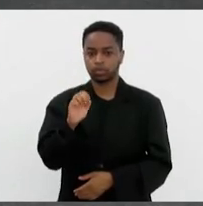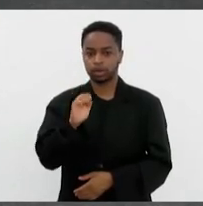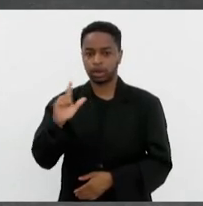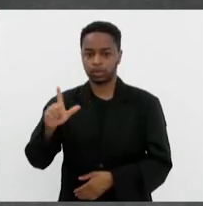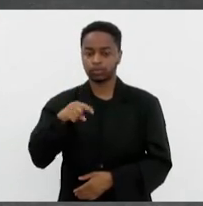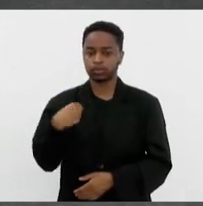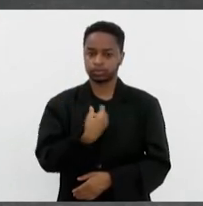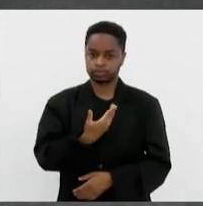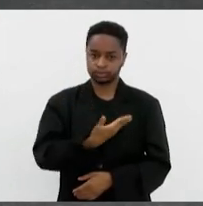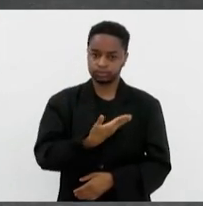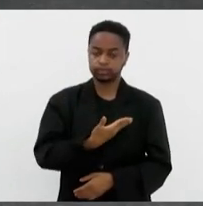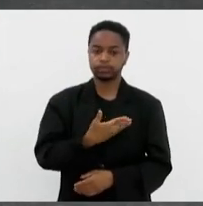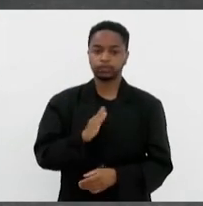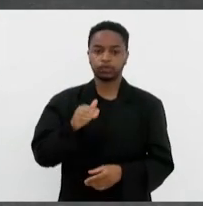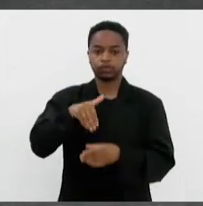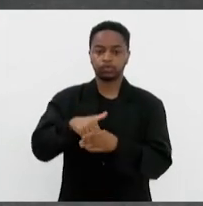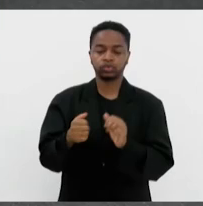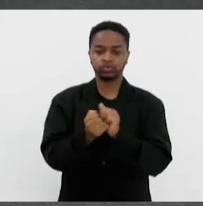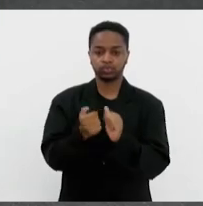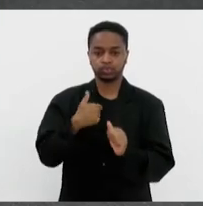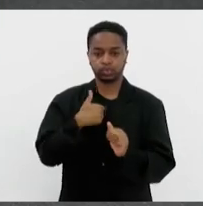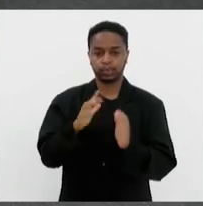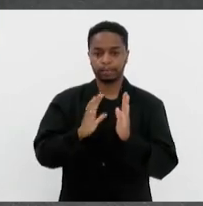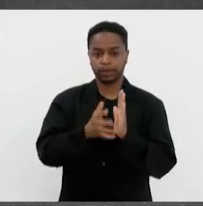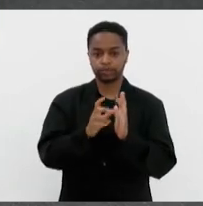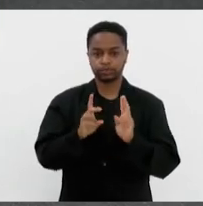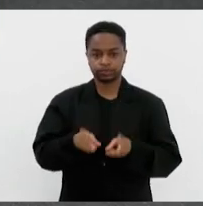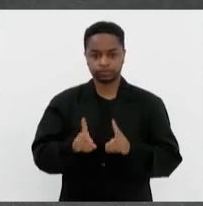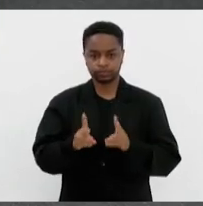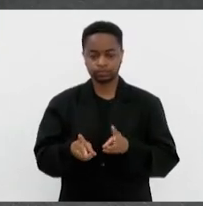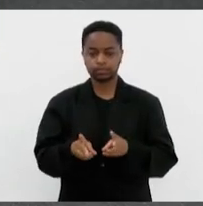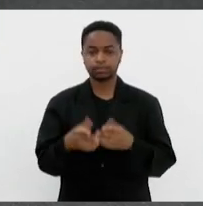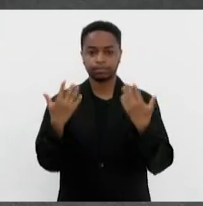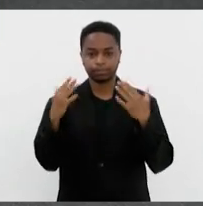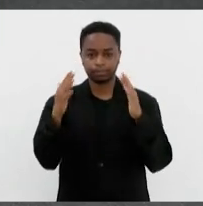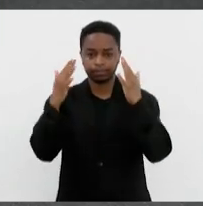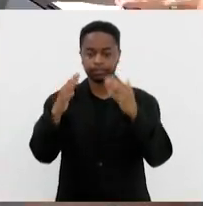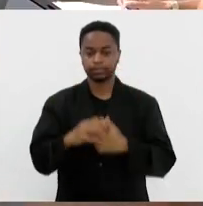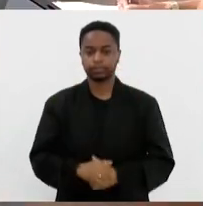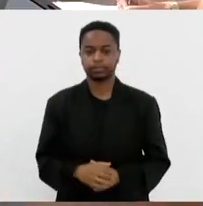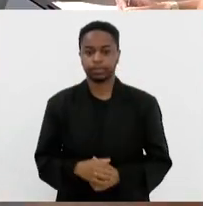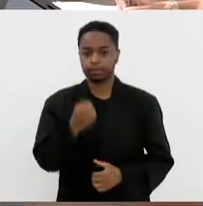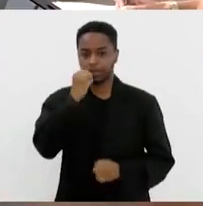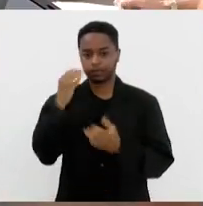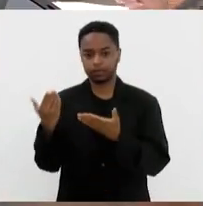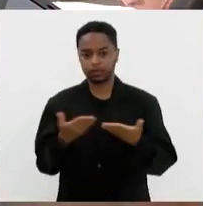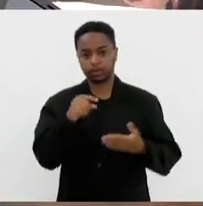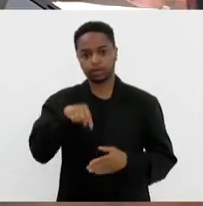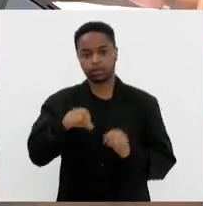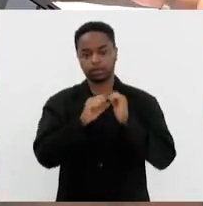eleito comigo no Podemos, eleito deputado federal. Parabéns, irmão. Seja bem-vindo aqui à nossa casa.